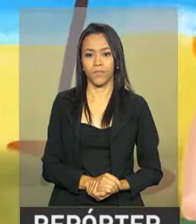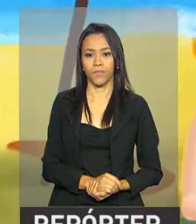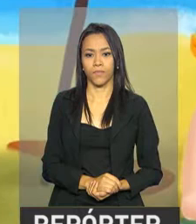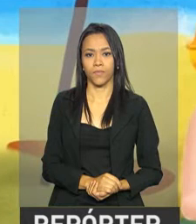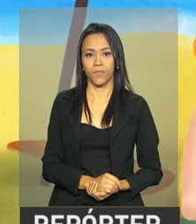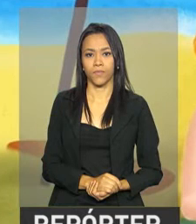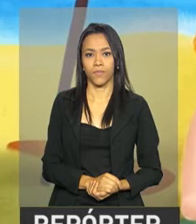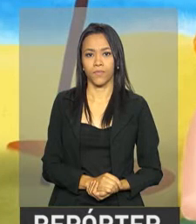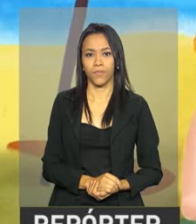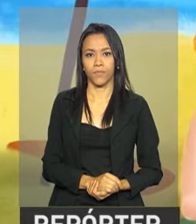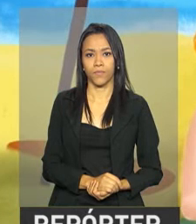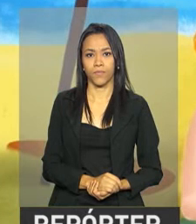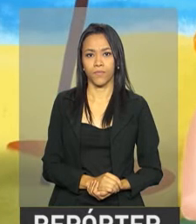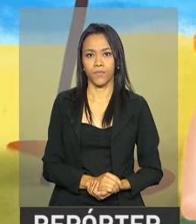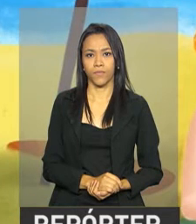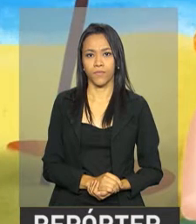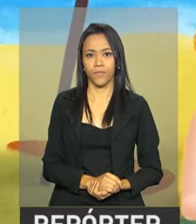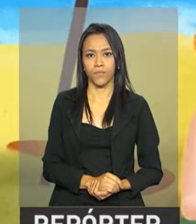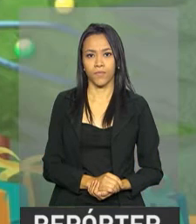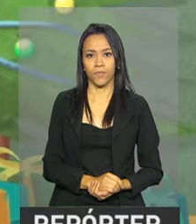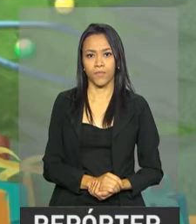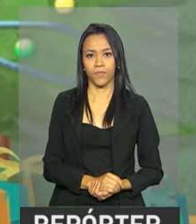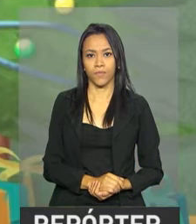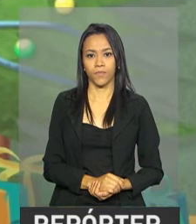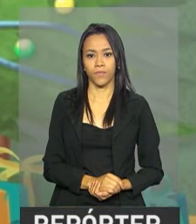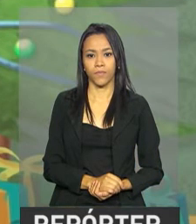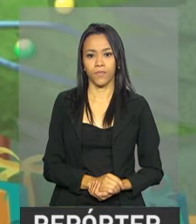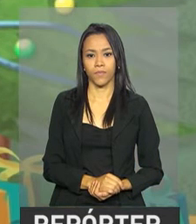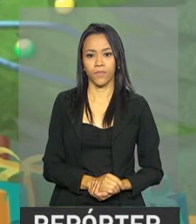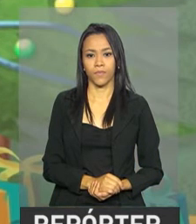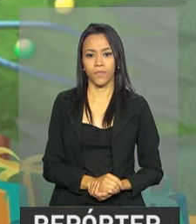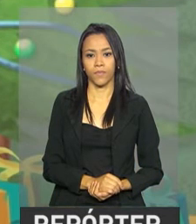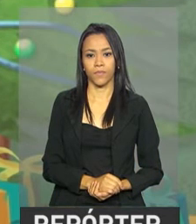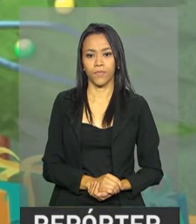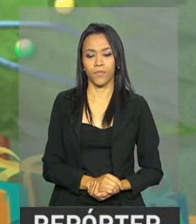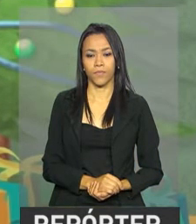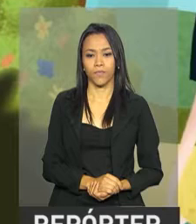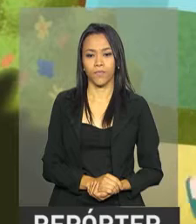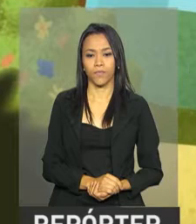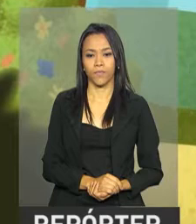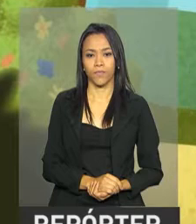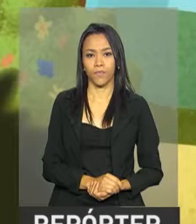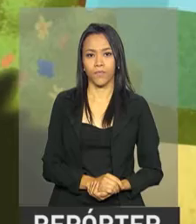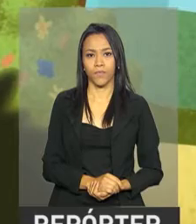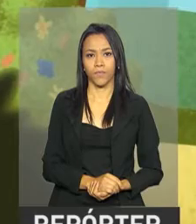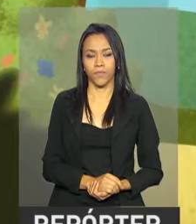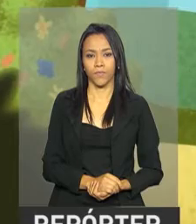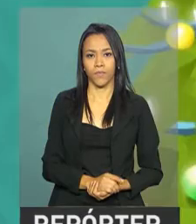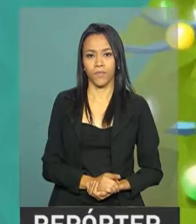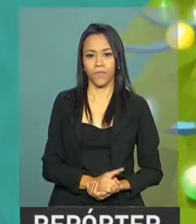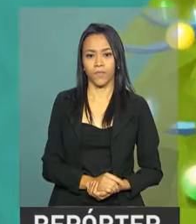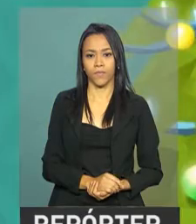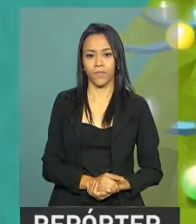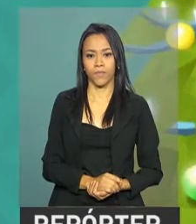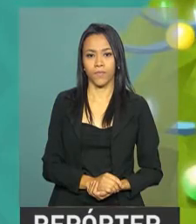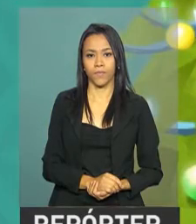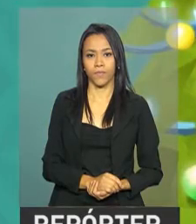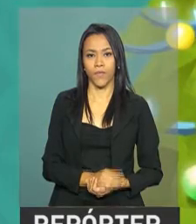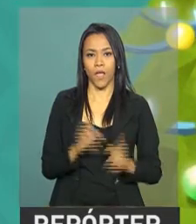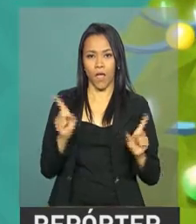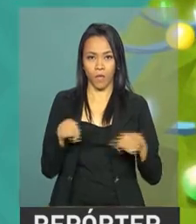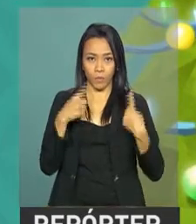Natal. Não se preocupe, minha amiga. Nada disso se precisa, você também pode